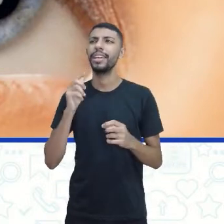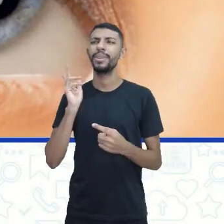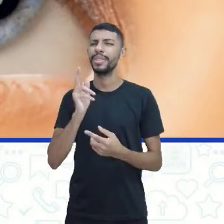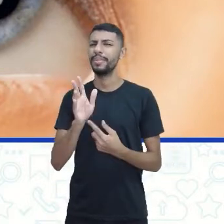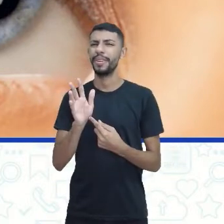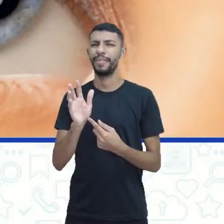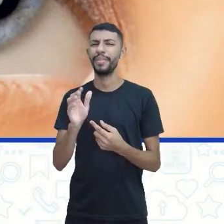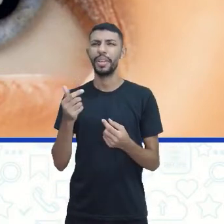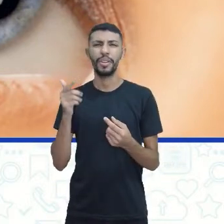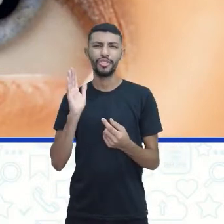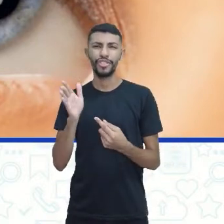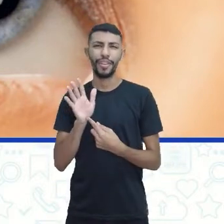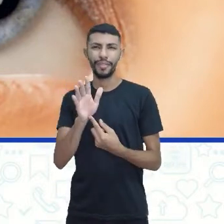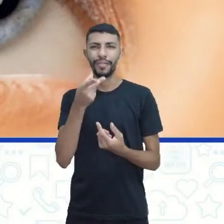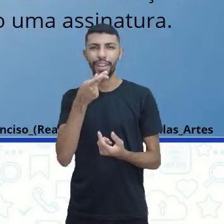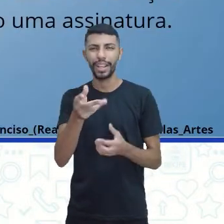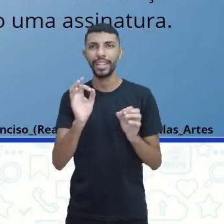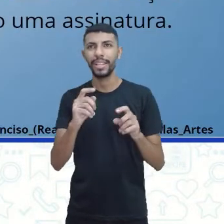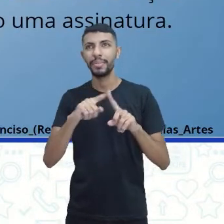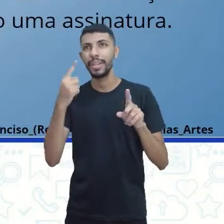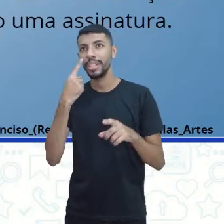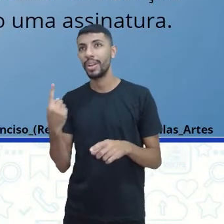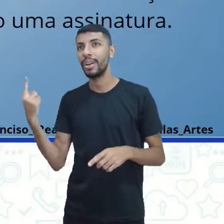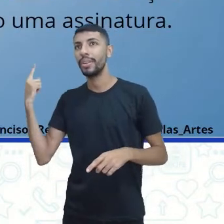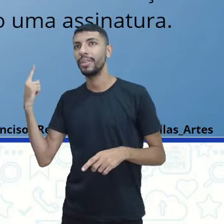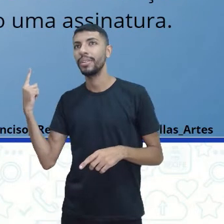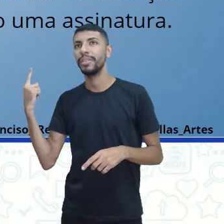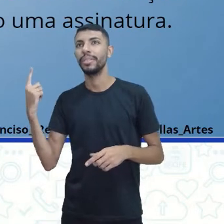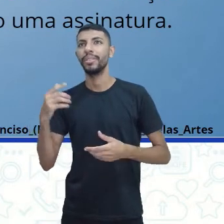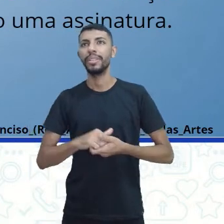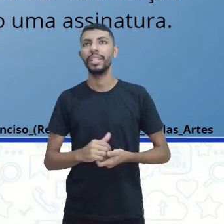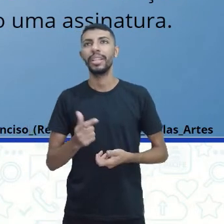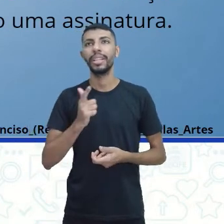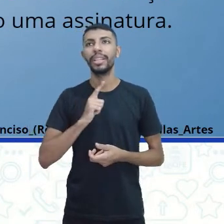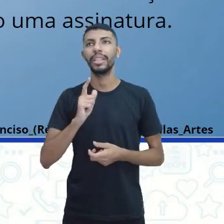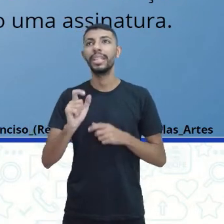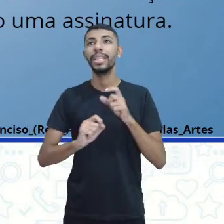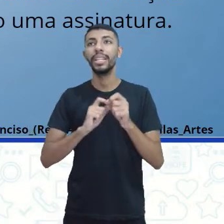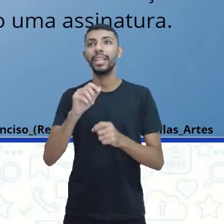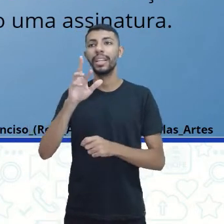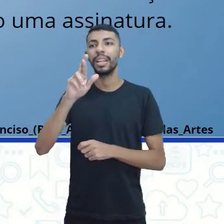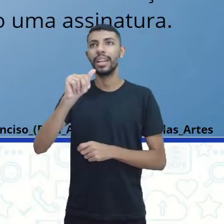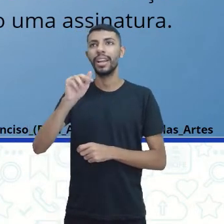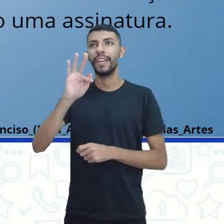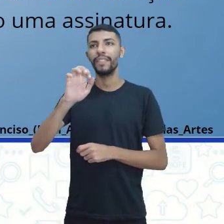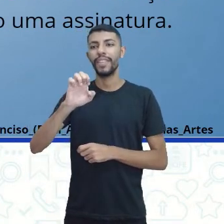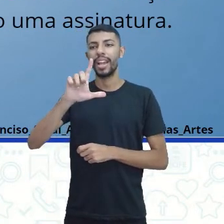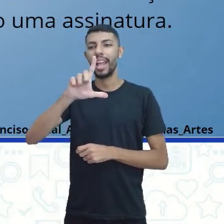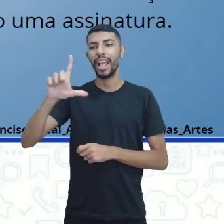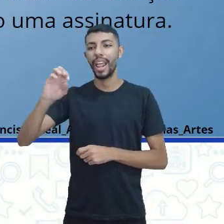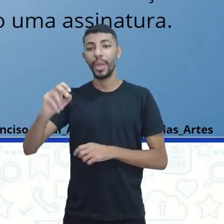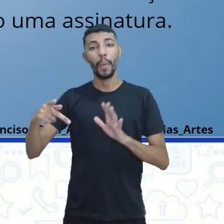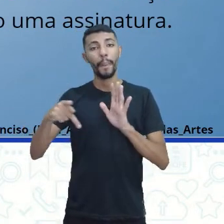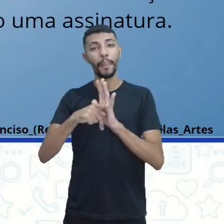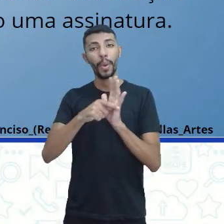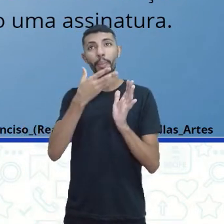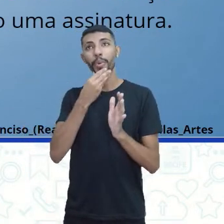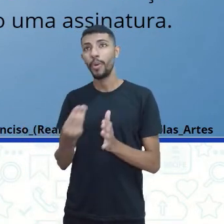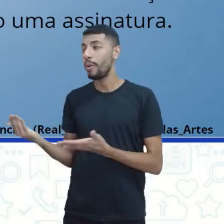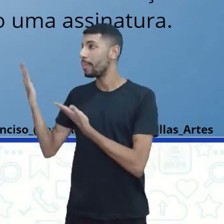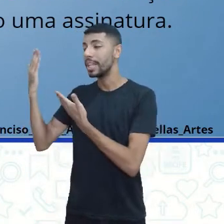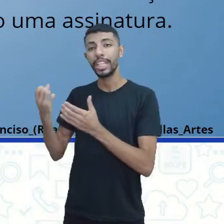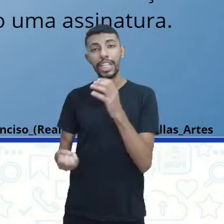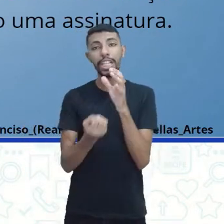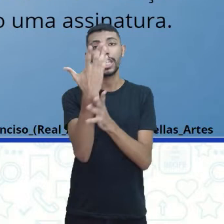aulas. Mas onde é que ele está? E aqui a gente tem Rafaelo, que é o autor de toda essa lindeza, porque eu acho